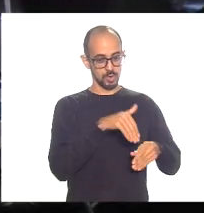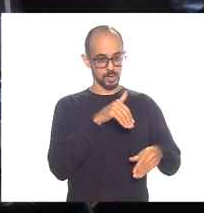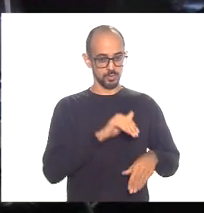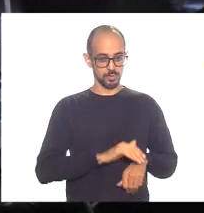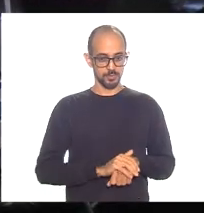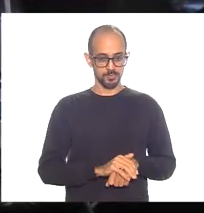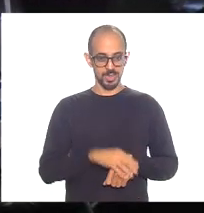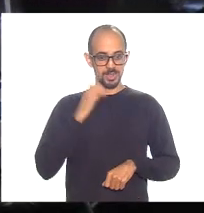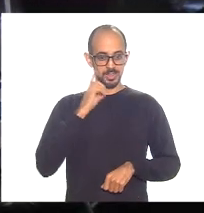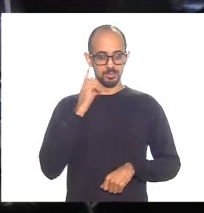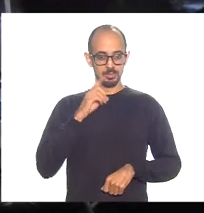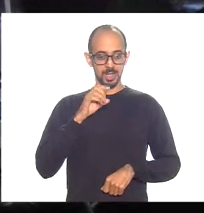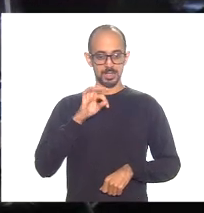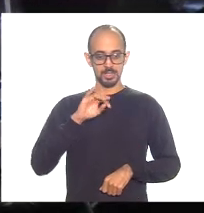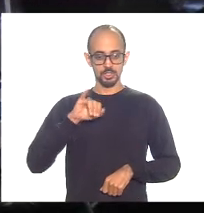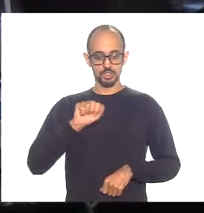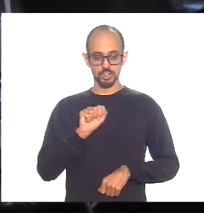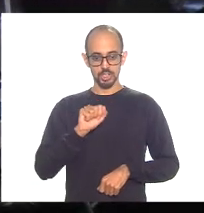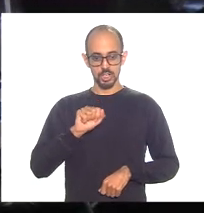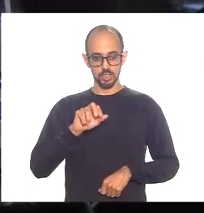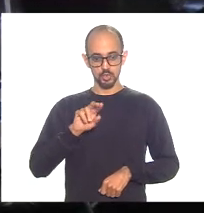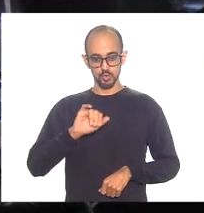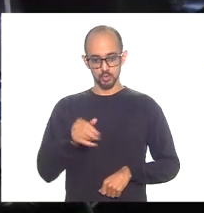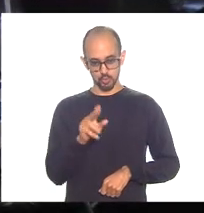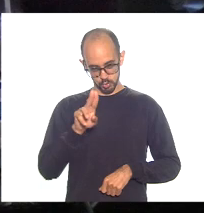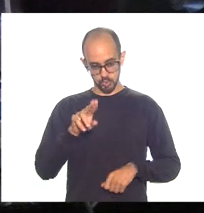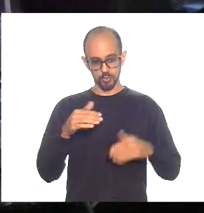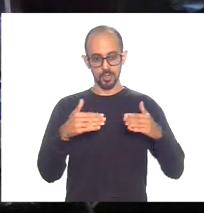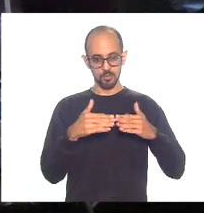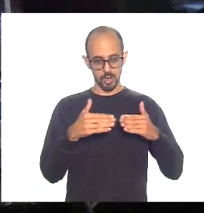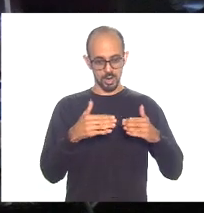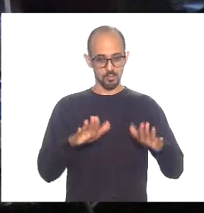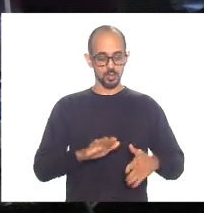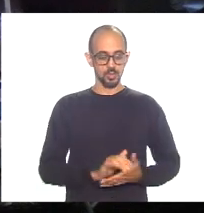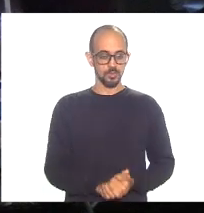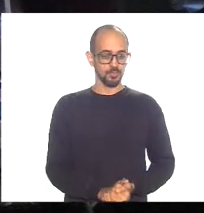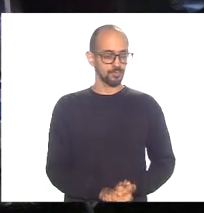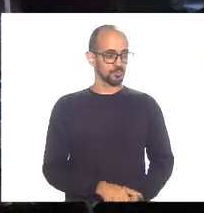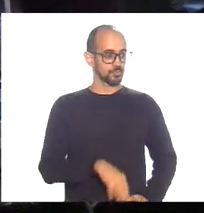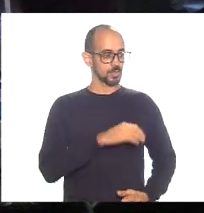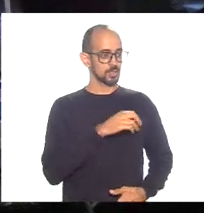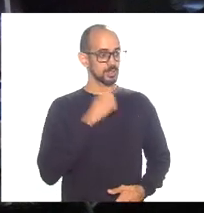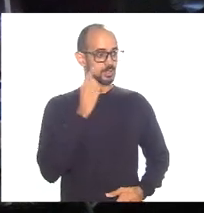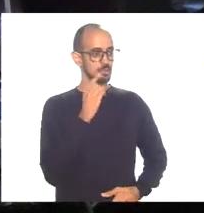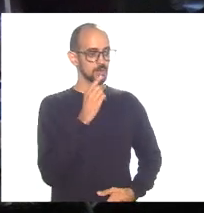Tiaju, favorável. Deputado Valdo Ceasa,